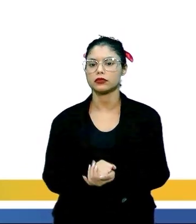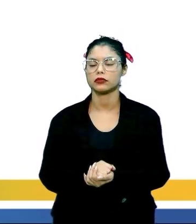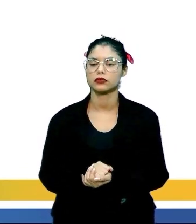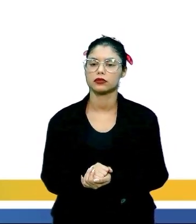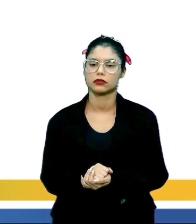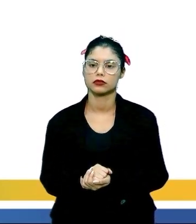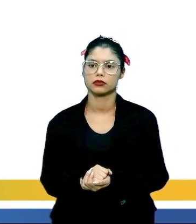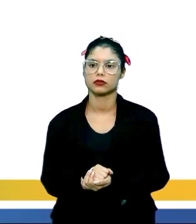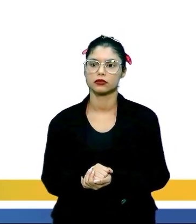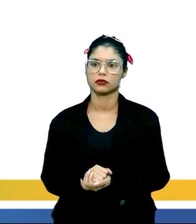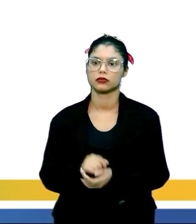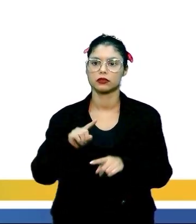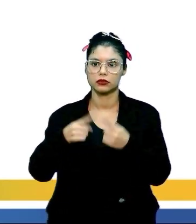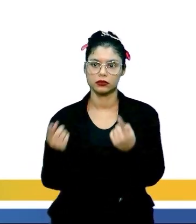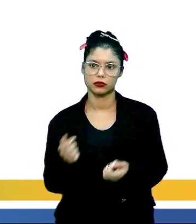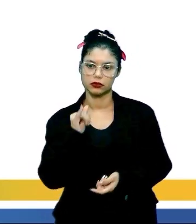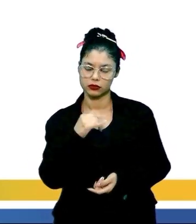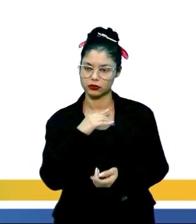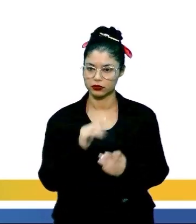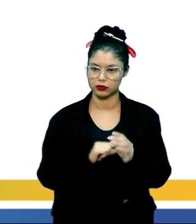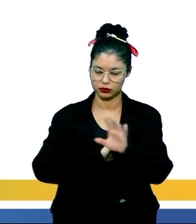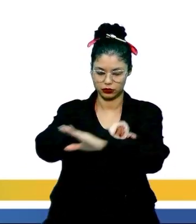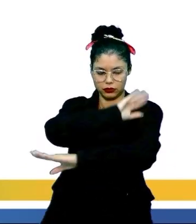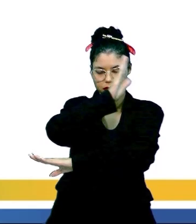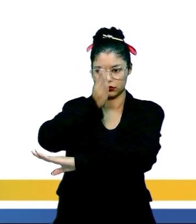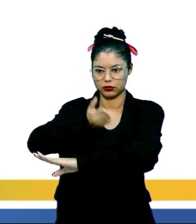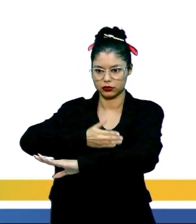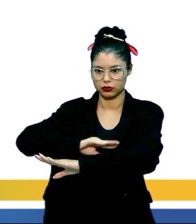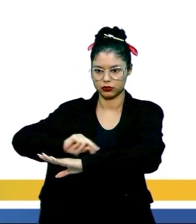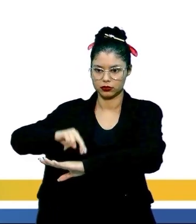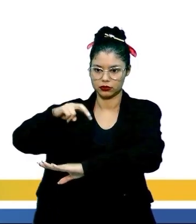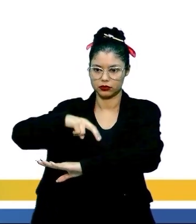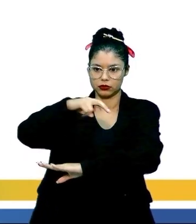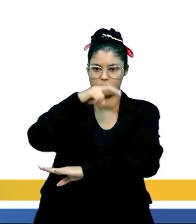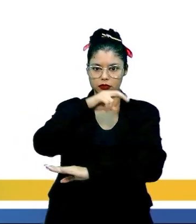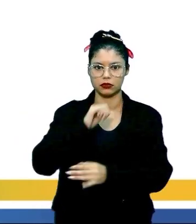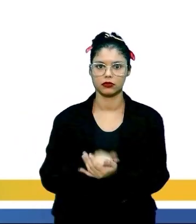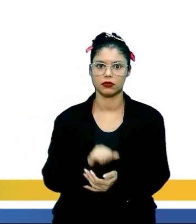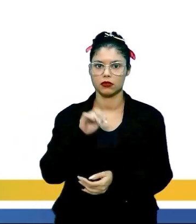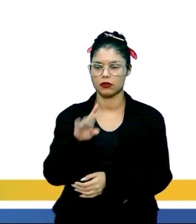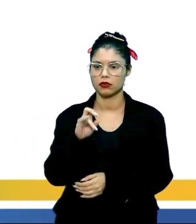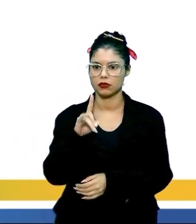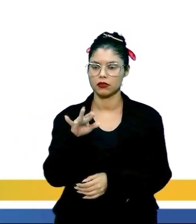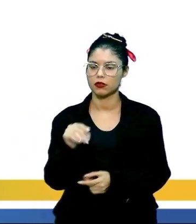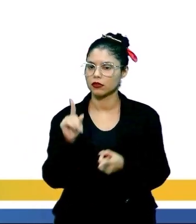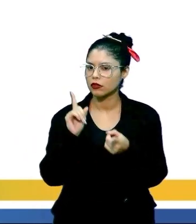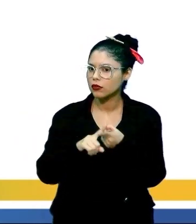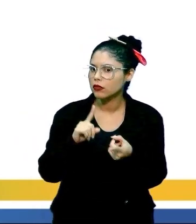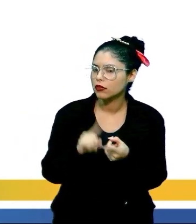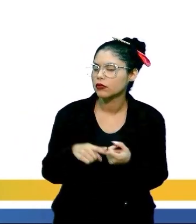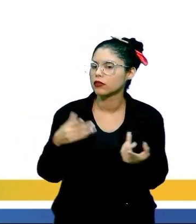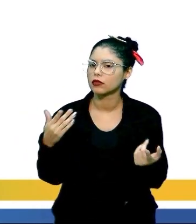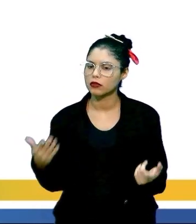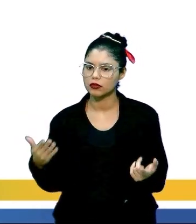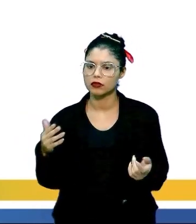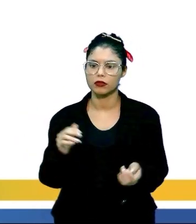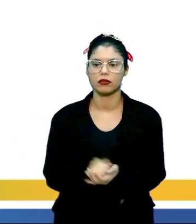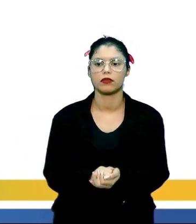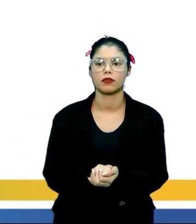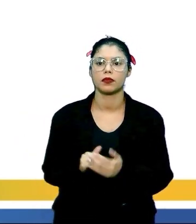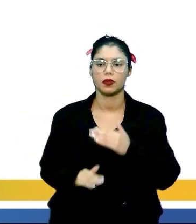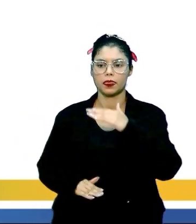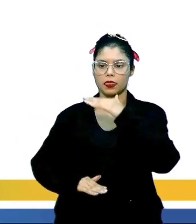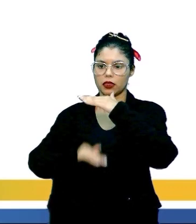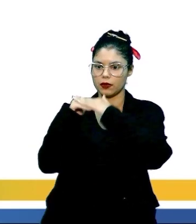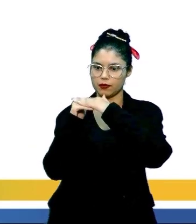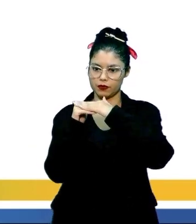comprimido. Mas se nós estivermos no pico de uma montanha, o ar lá será rarefeito. Por que o ar lá será rarefeito? Porque a